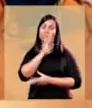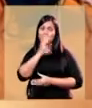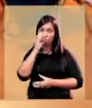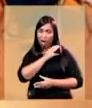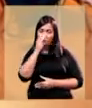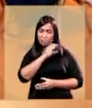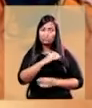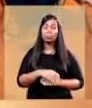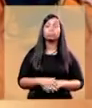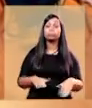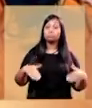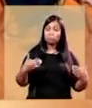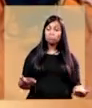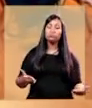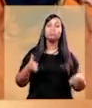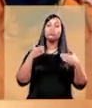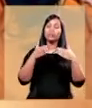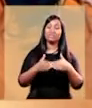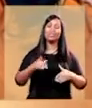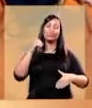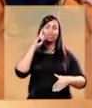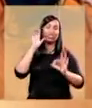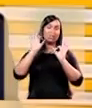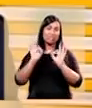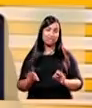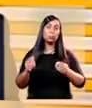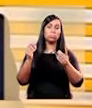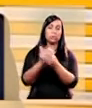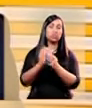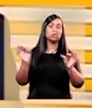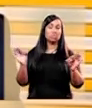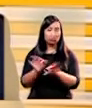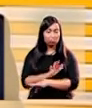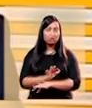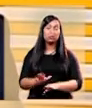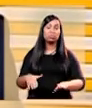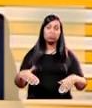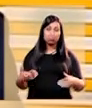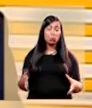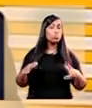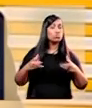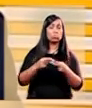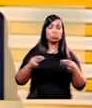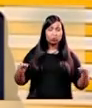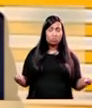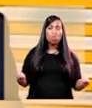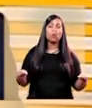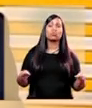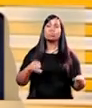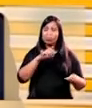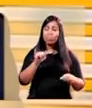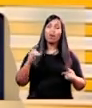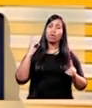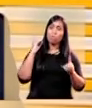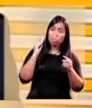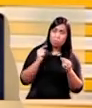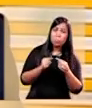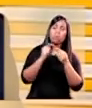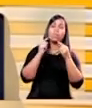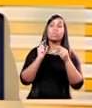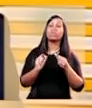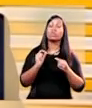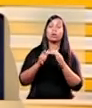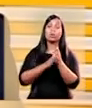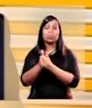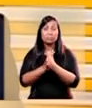né? E aí fixando-se um prazo para que esses processos terminem, enfim. Então, tudo isso vem ao encontro aí